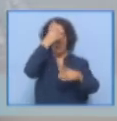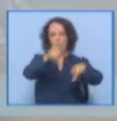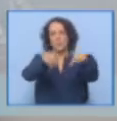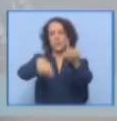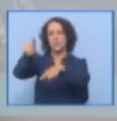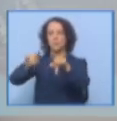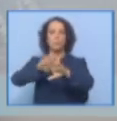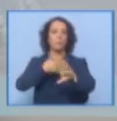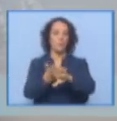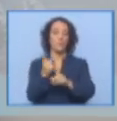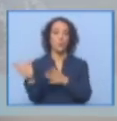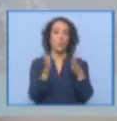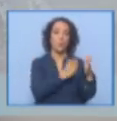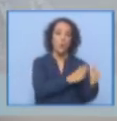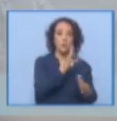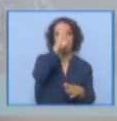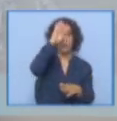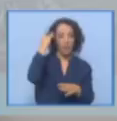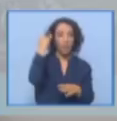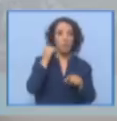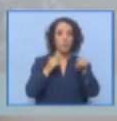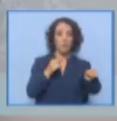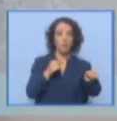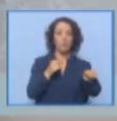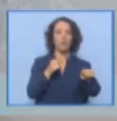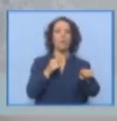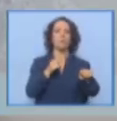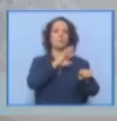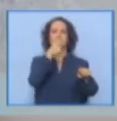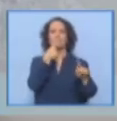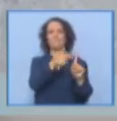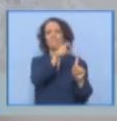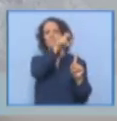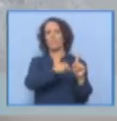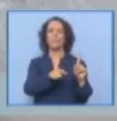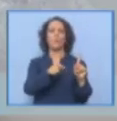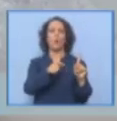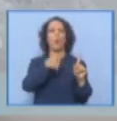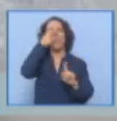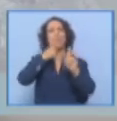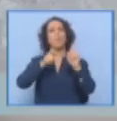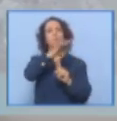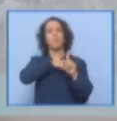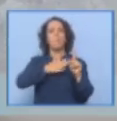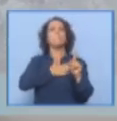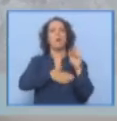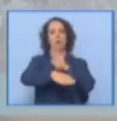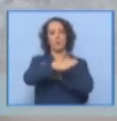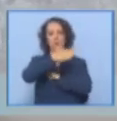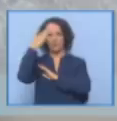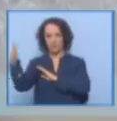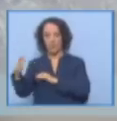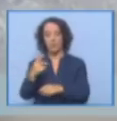ter Jair Bolsonaro, portanto o candidato considerado populista e mais à direita, e Fernando Haddad do Partido